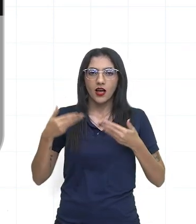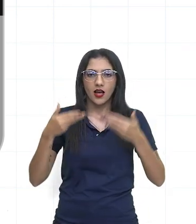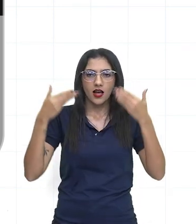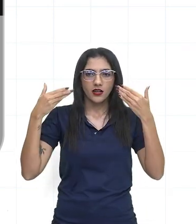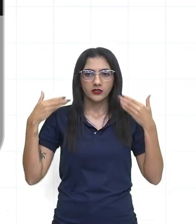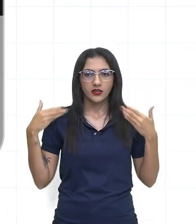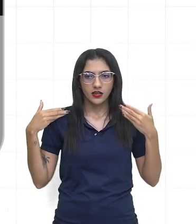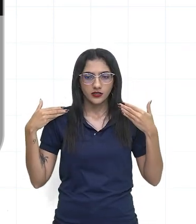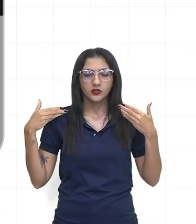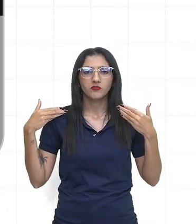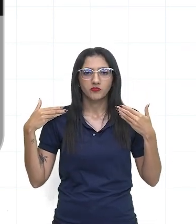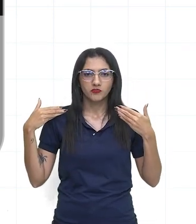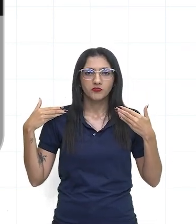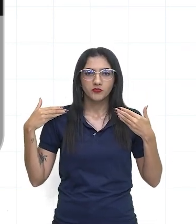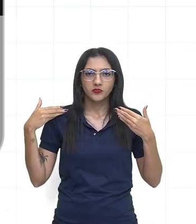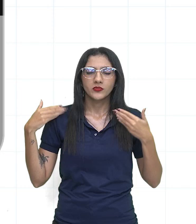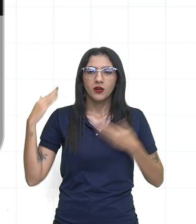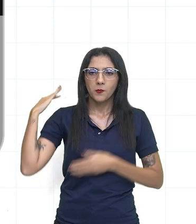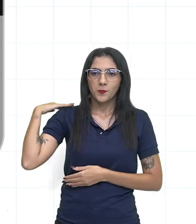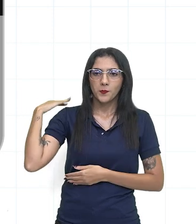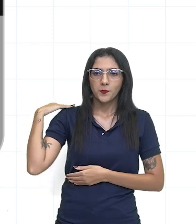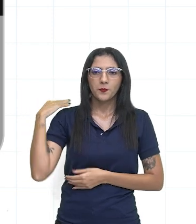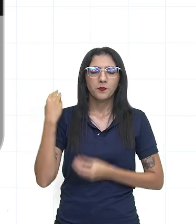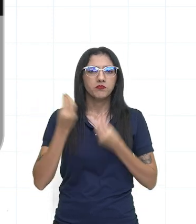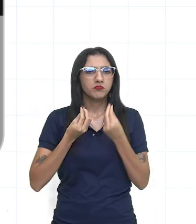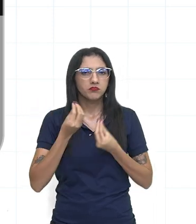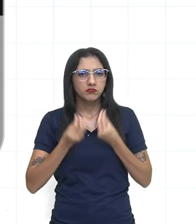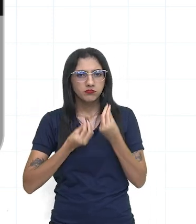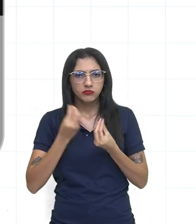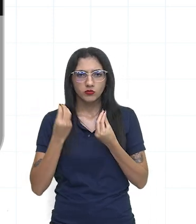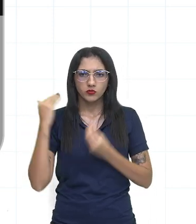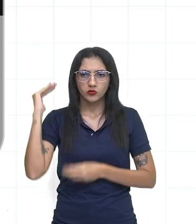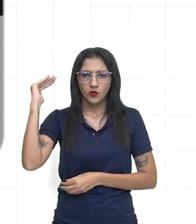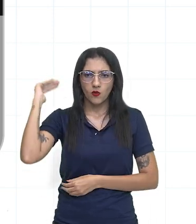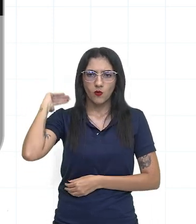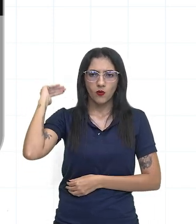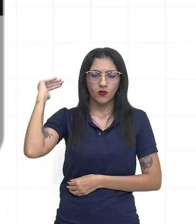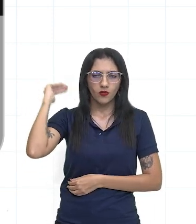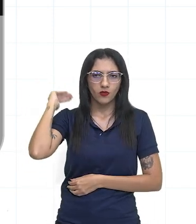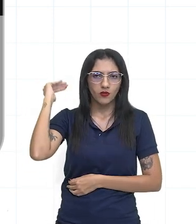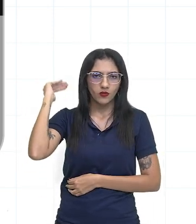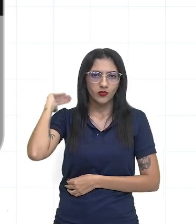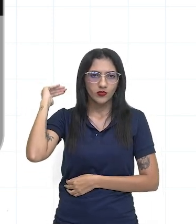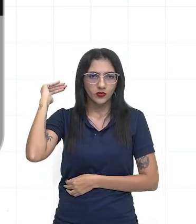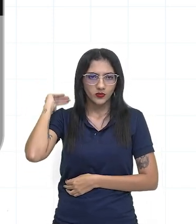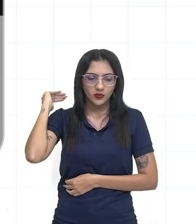se refere à parte da costa da gente, a gente se refere